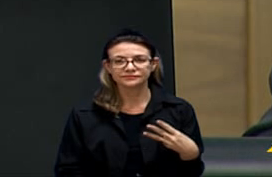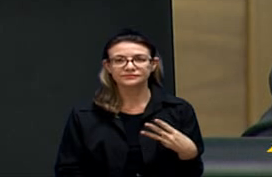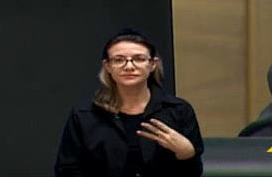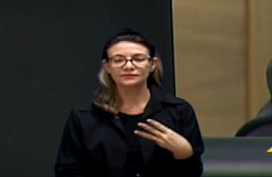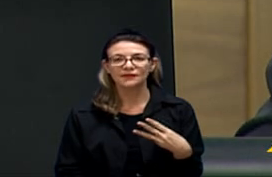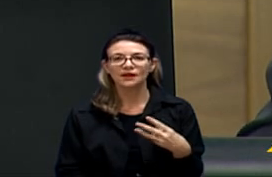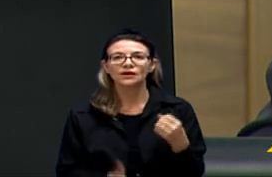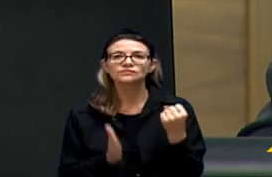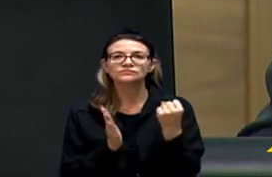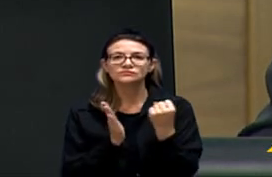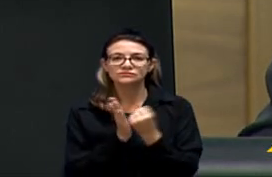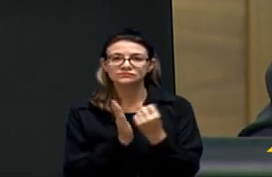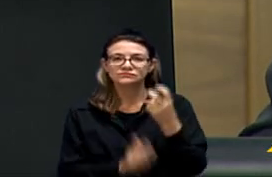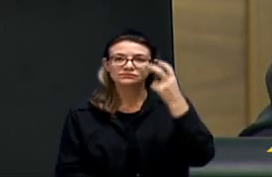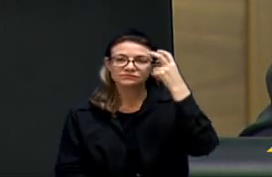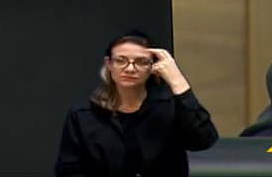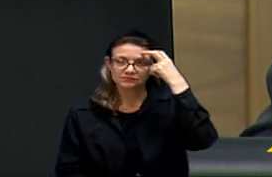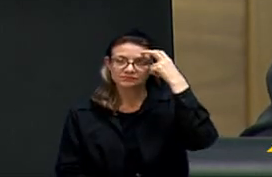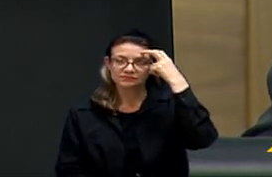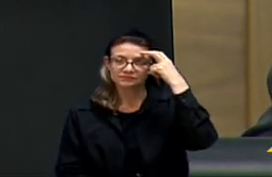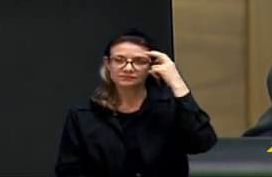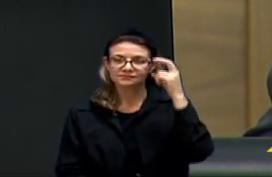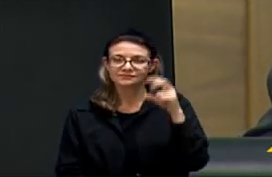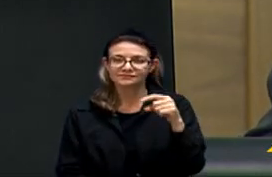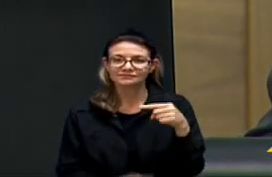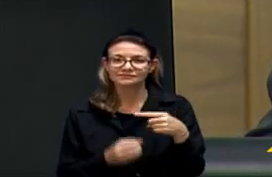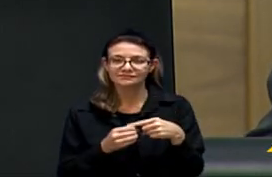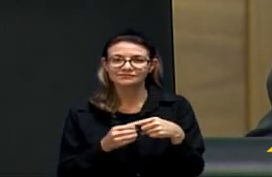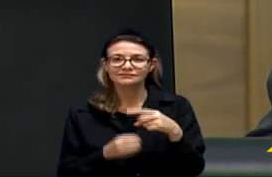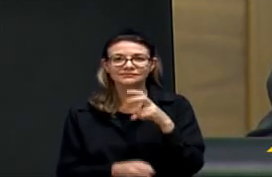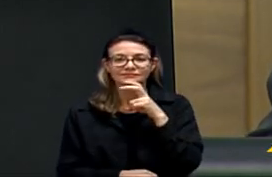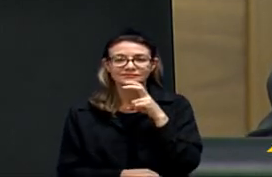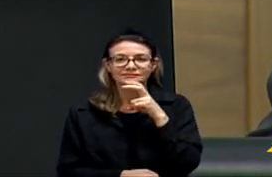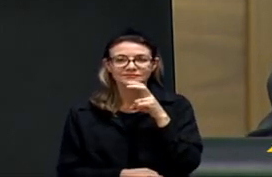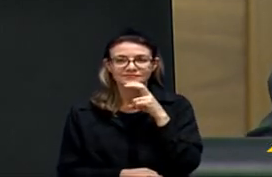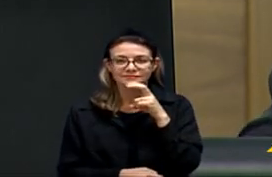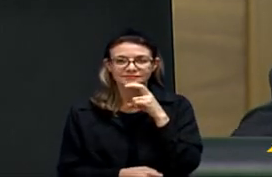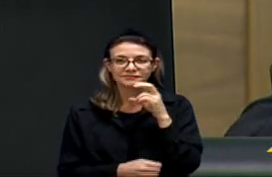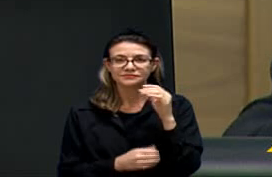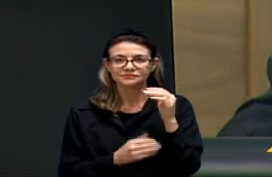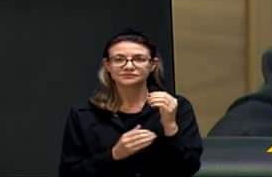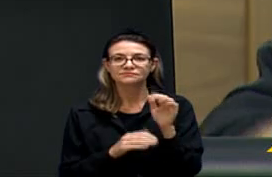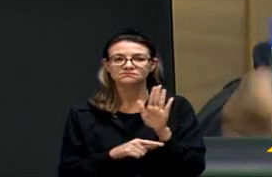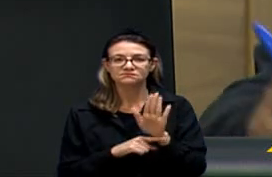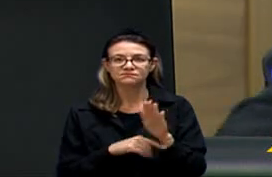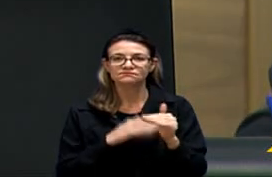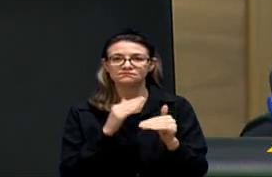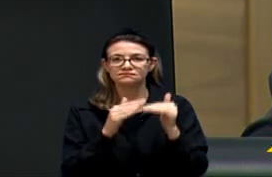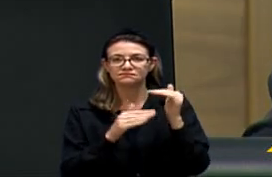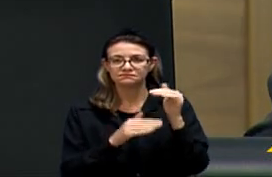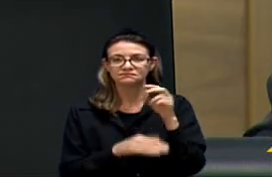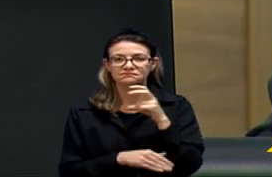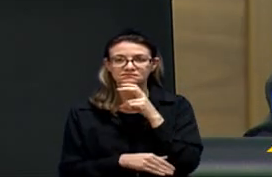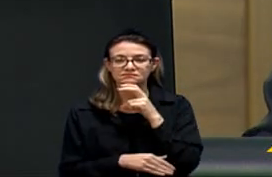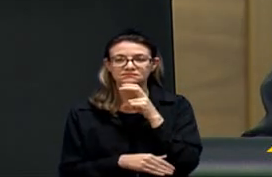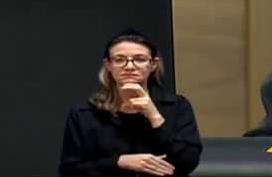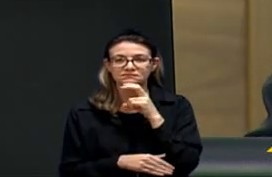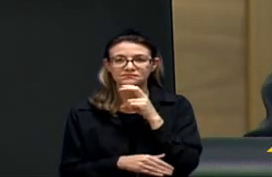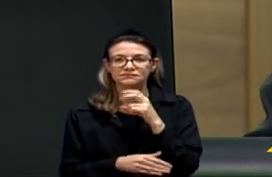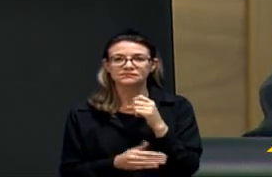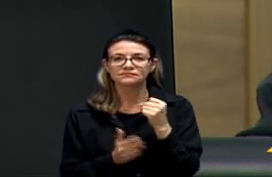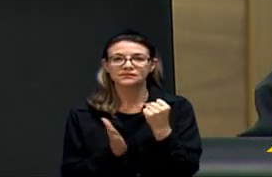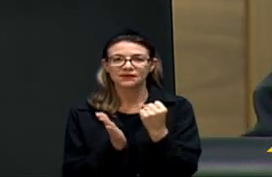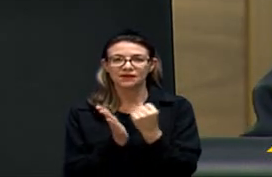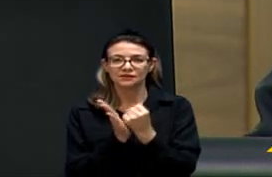cultural e material da cidade de Sorocaba Fundação desenvolvimento Cultural de Sorocaba Fundec eu